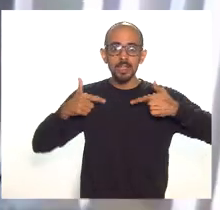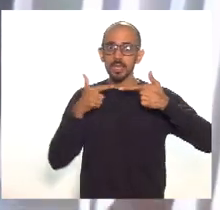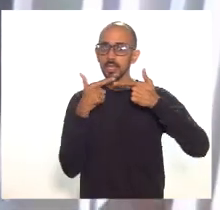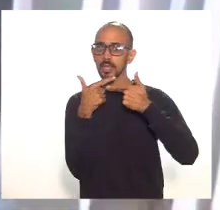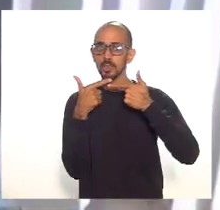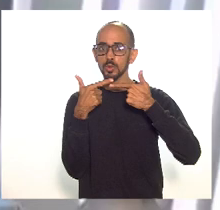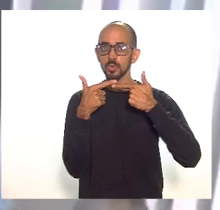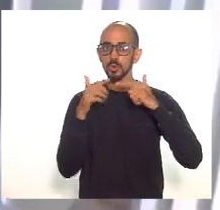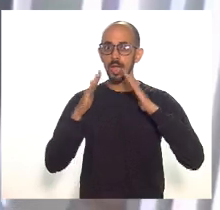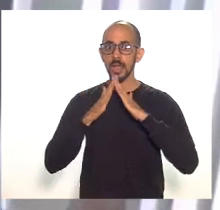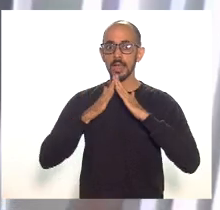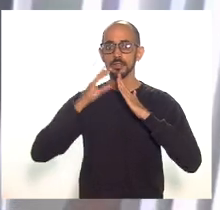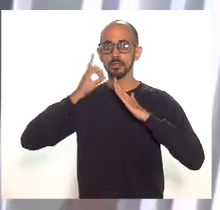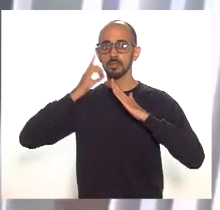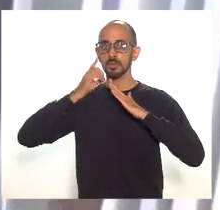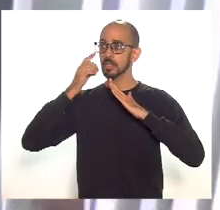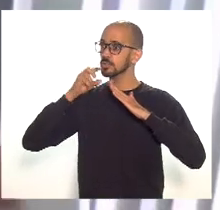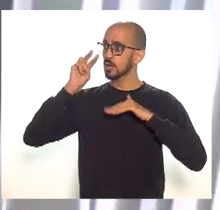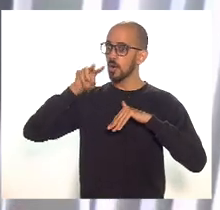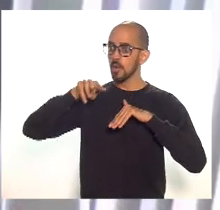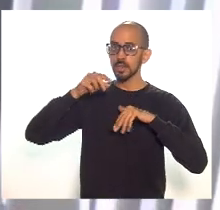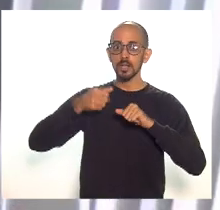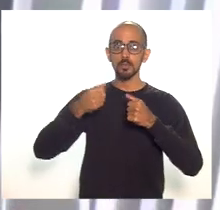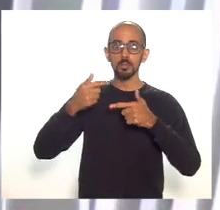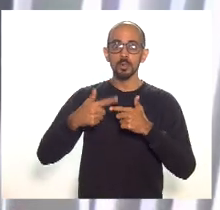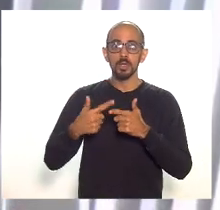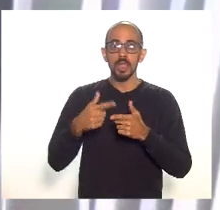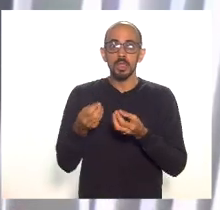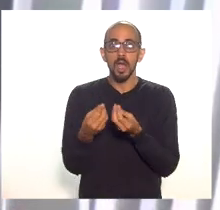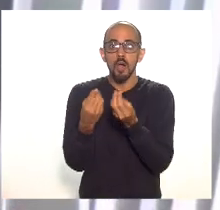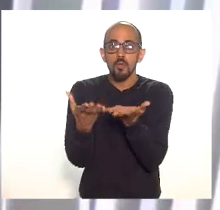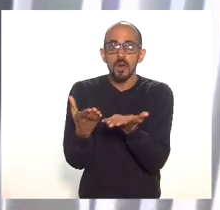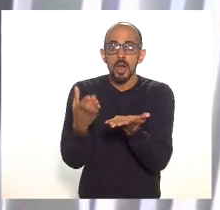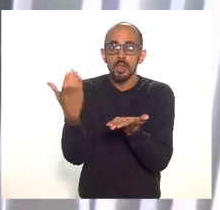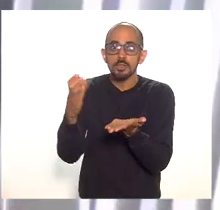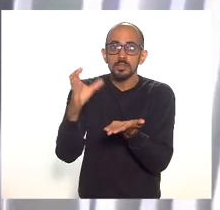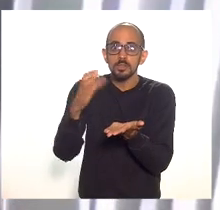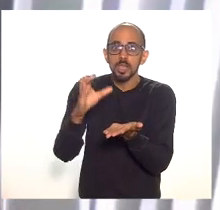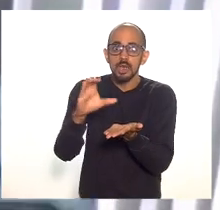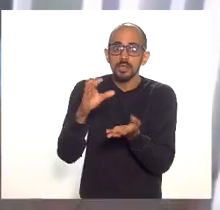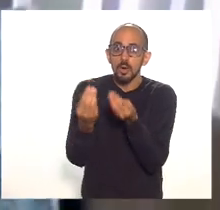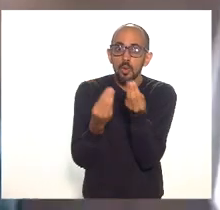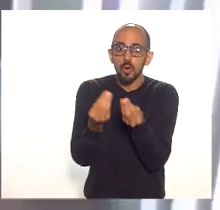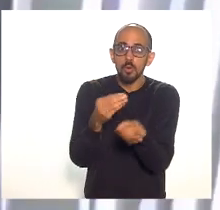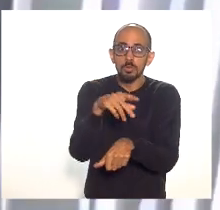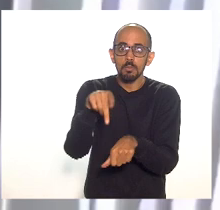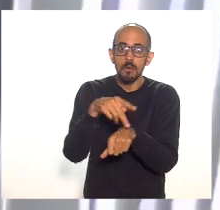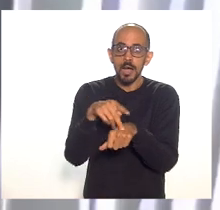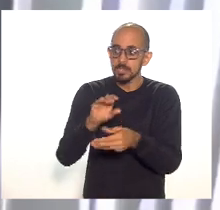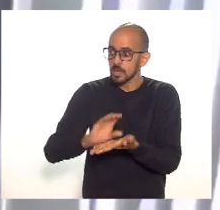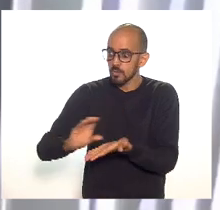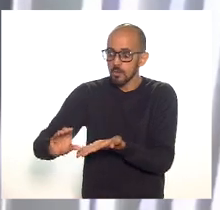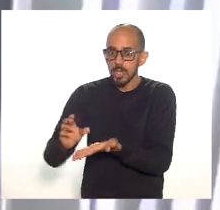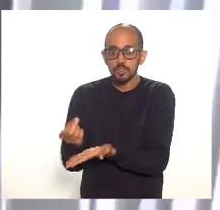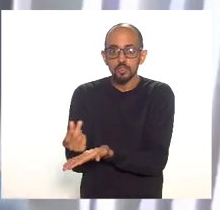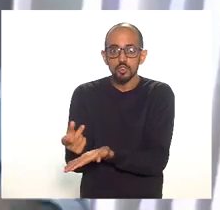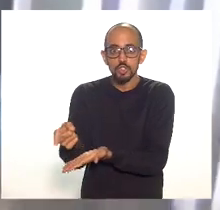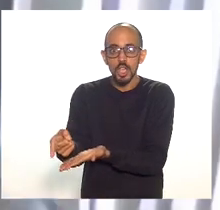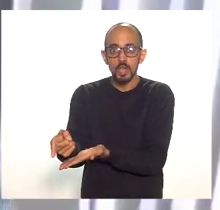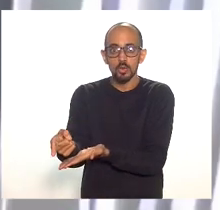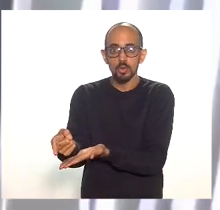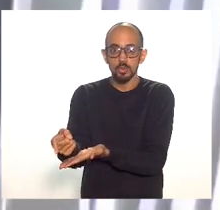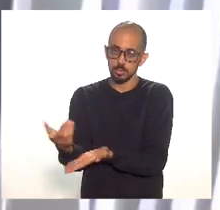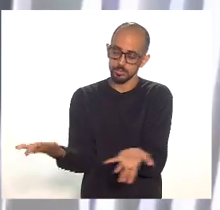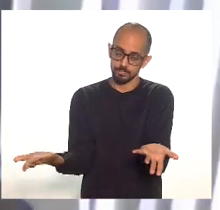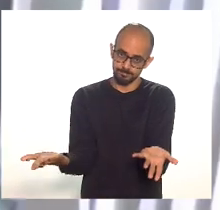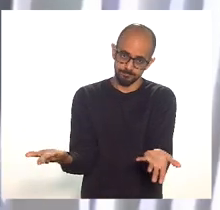tantos dados oferecidos pela ciência, ainda haja países que investem dinheiro público nesse tipo de procedimento, nesse